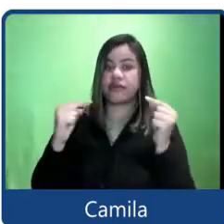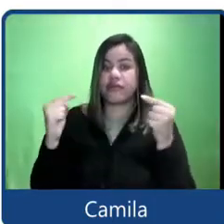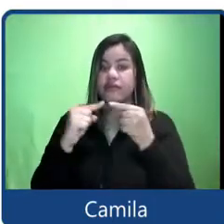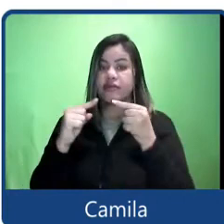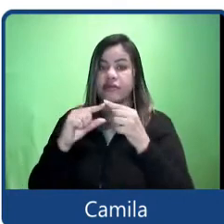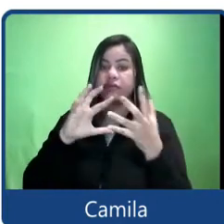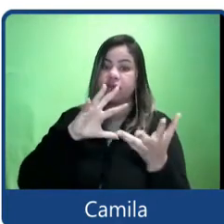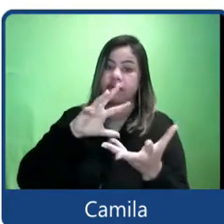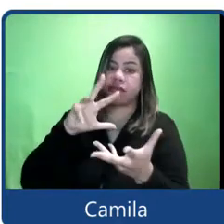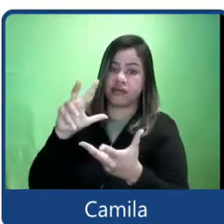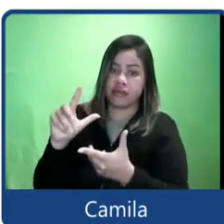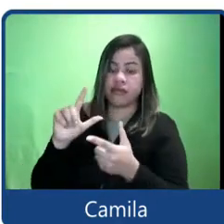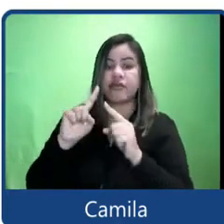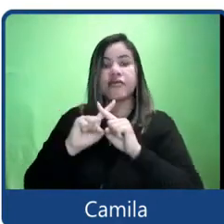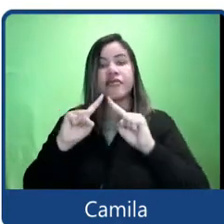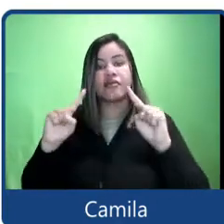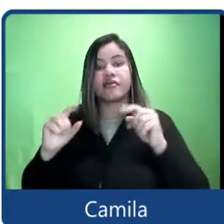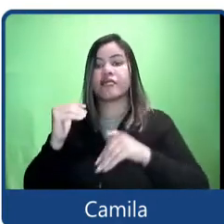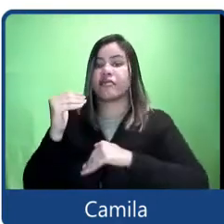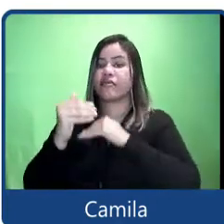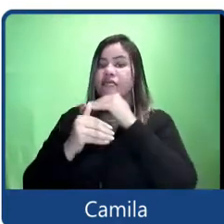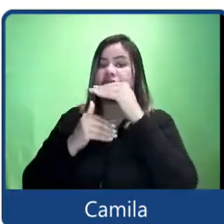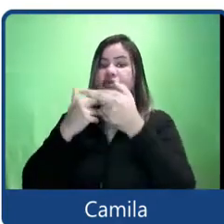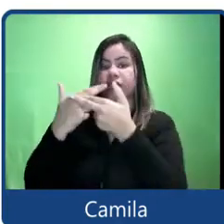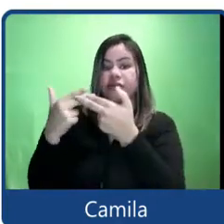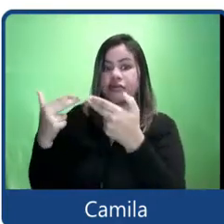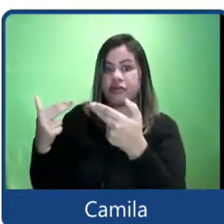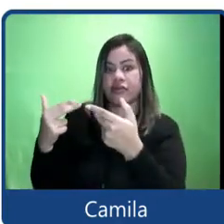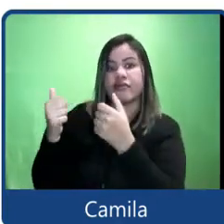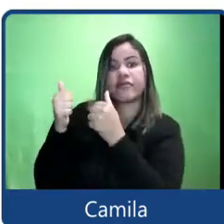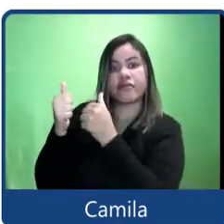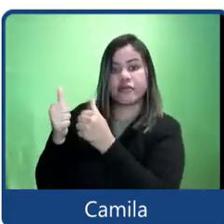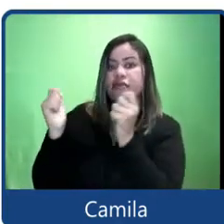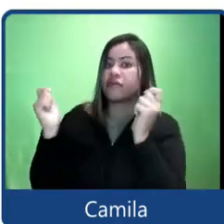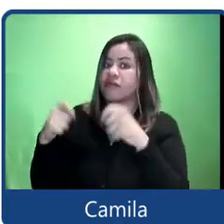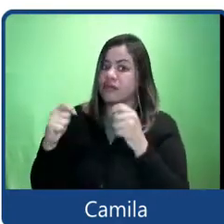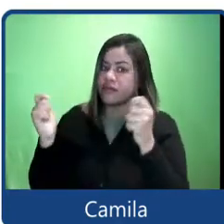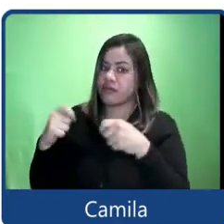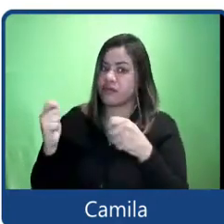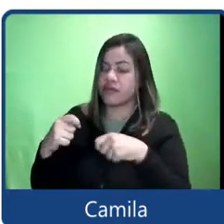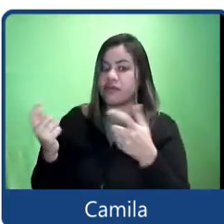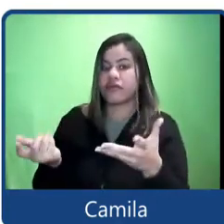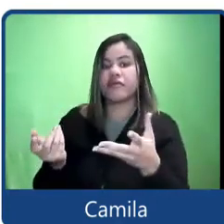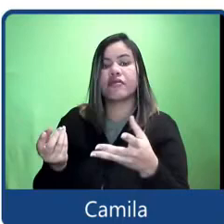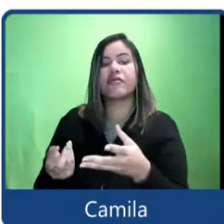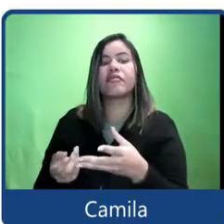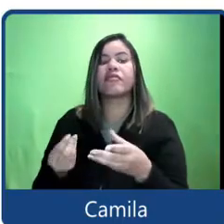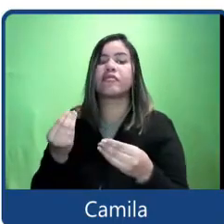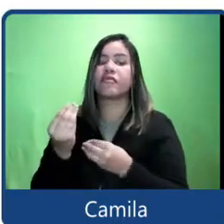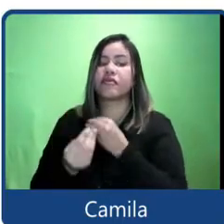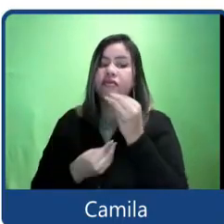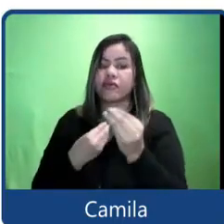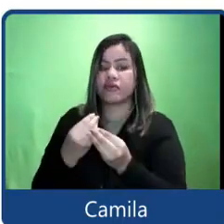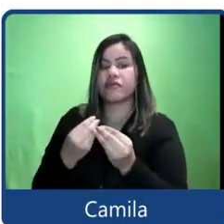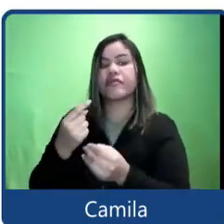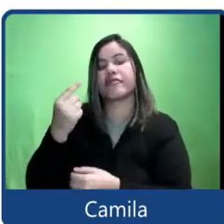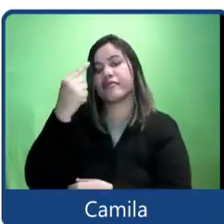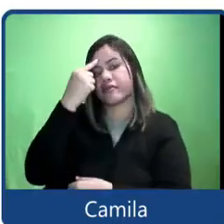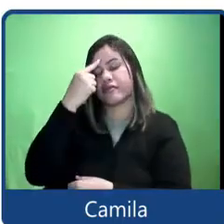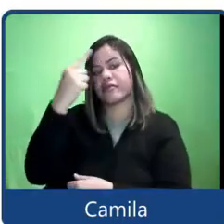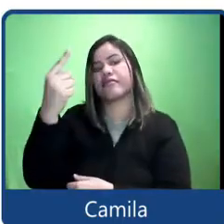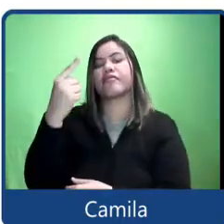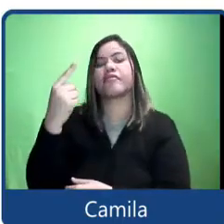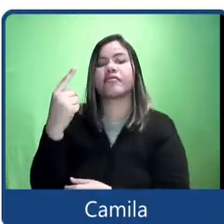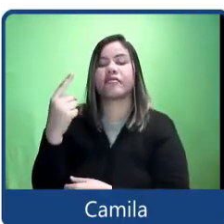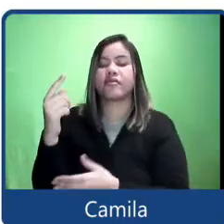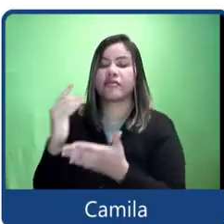também tem condições de desenvolver medidas para diminuir, né, esses efeitos. Então a gente pode pensar aqui em algumas medidas que eu vou